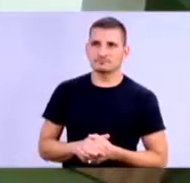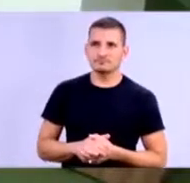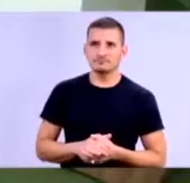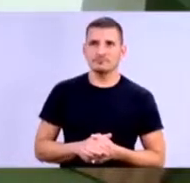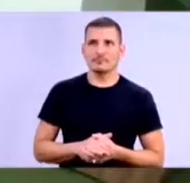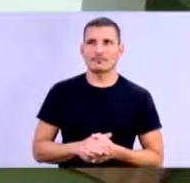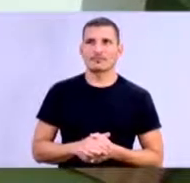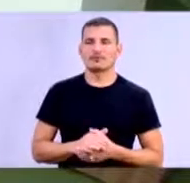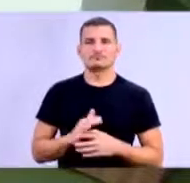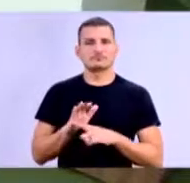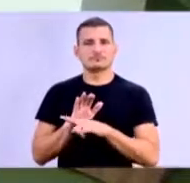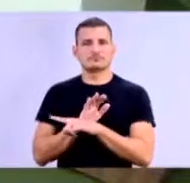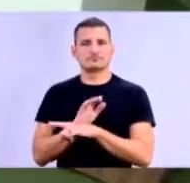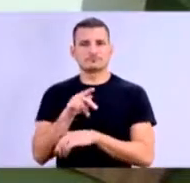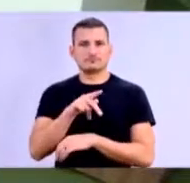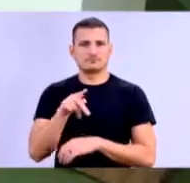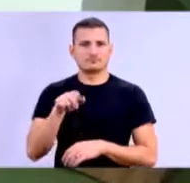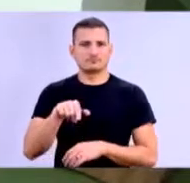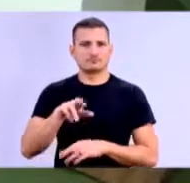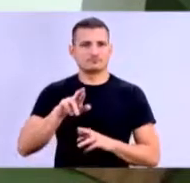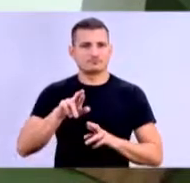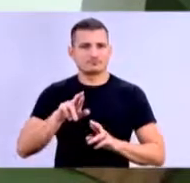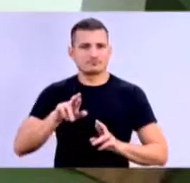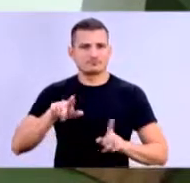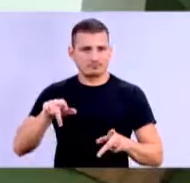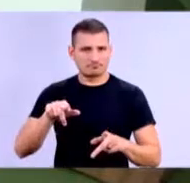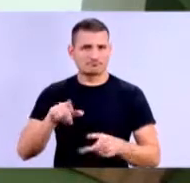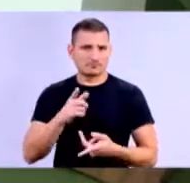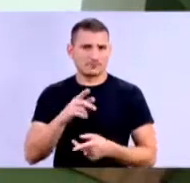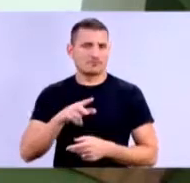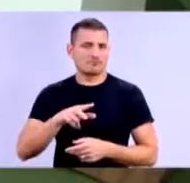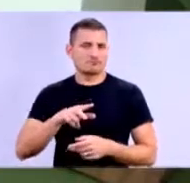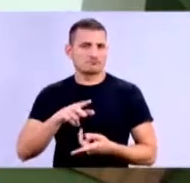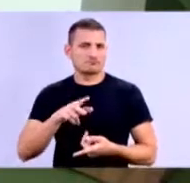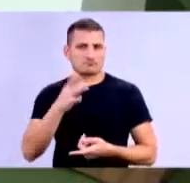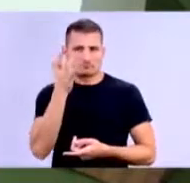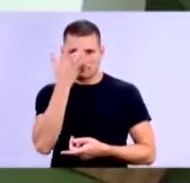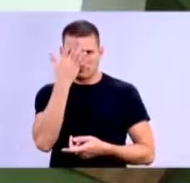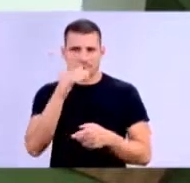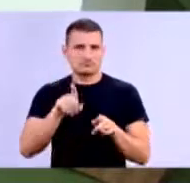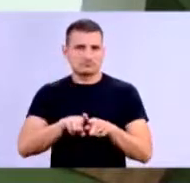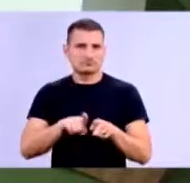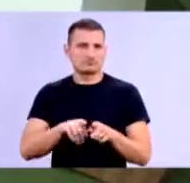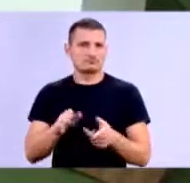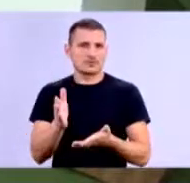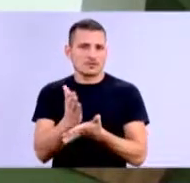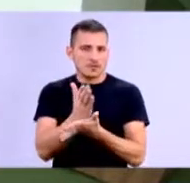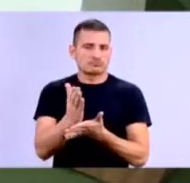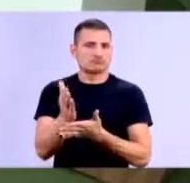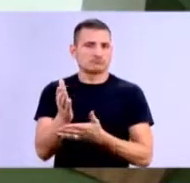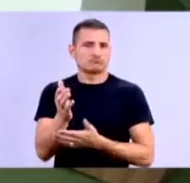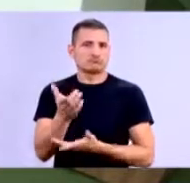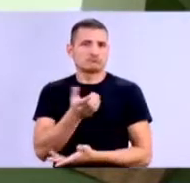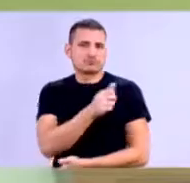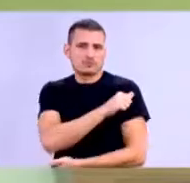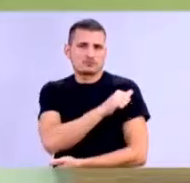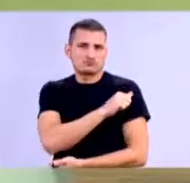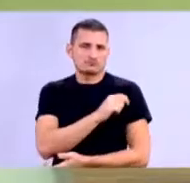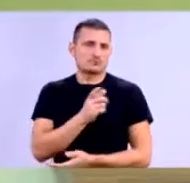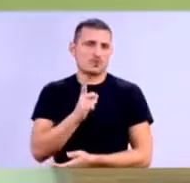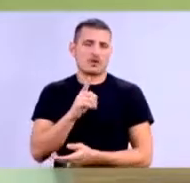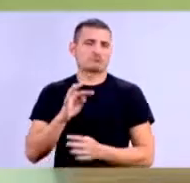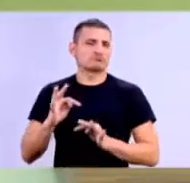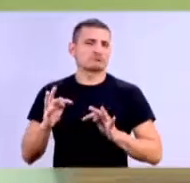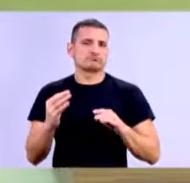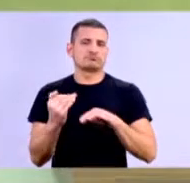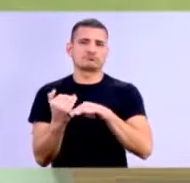pouquinho diferente e vai facilitar o comportamento de alguns estudantes, né? Porque não são todos iguais, né? Não são todos